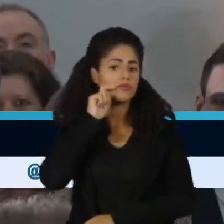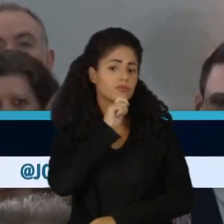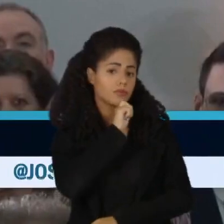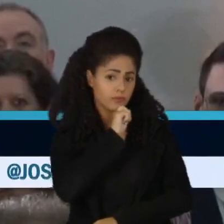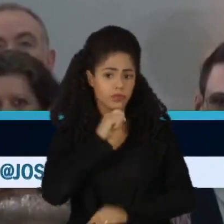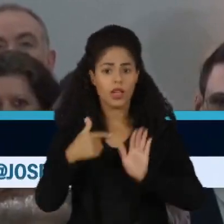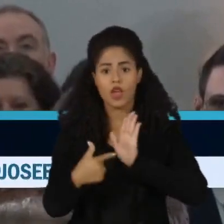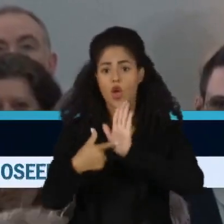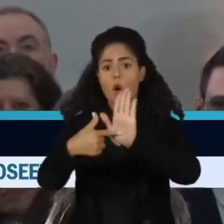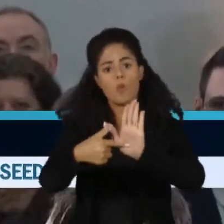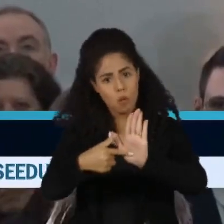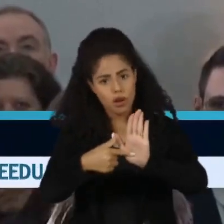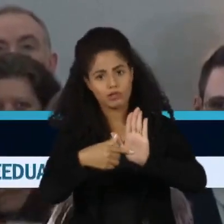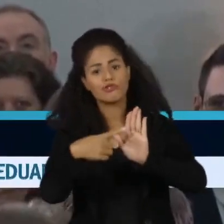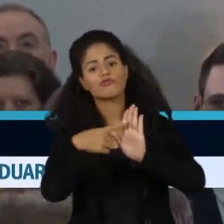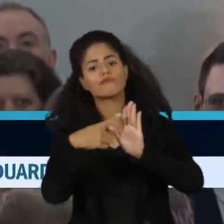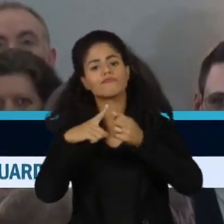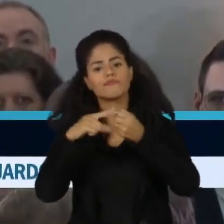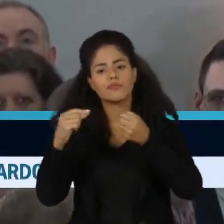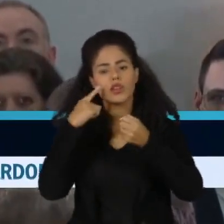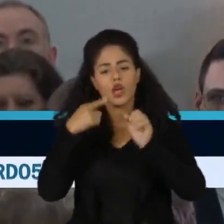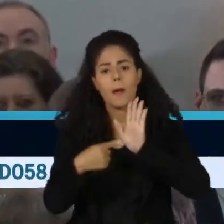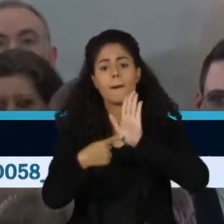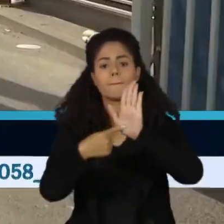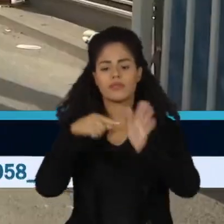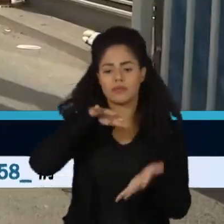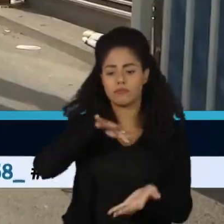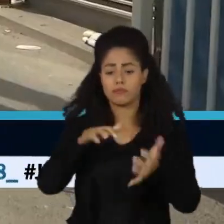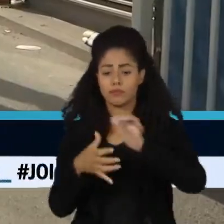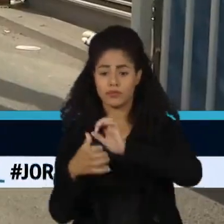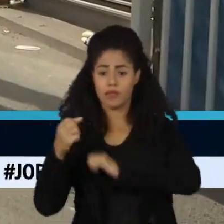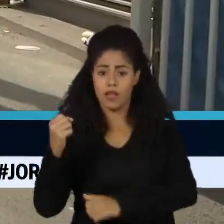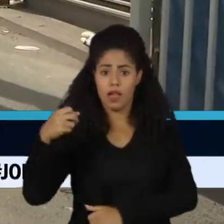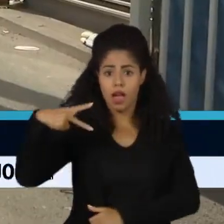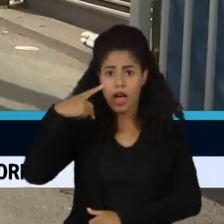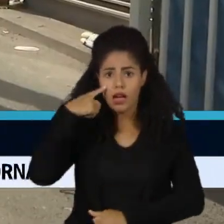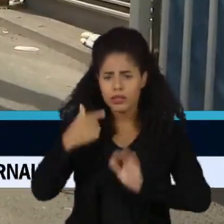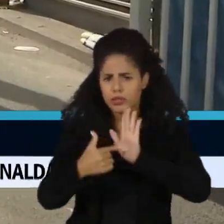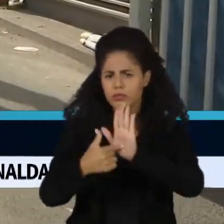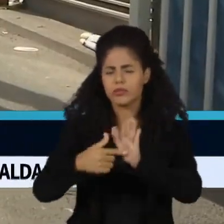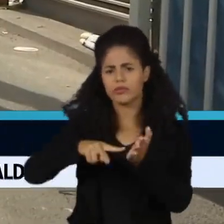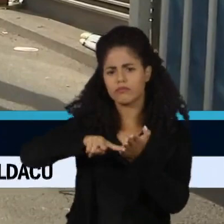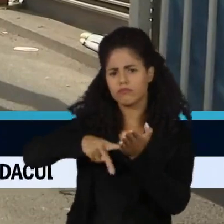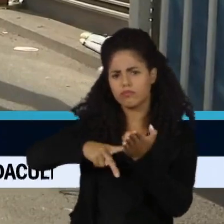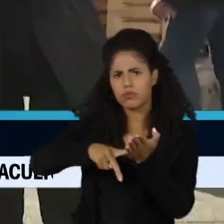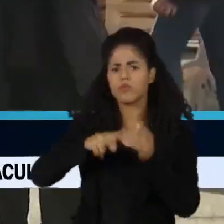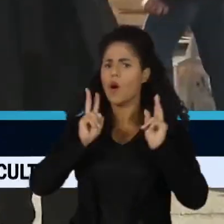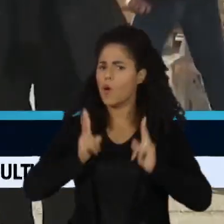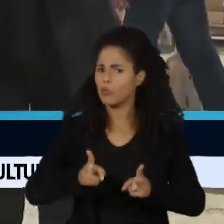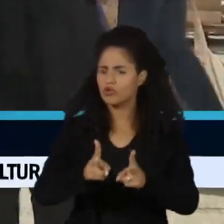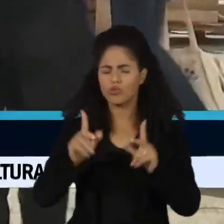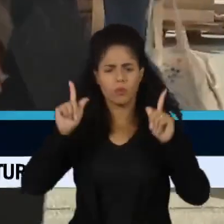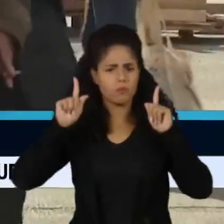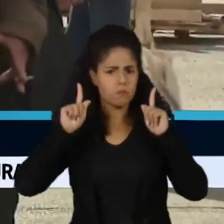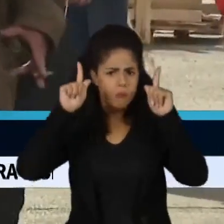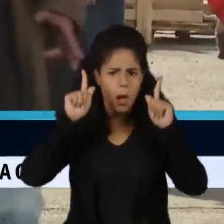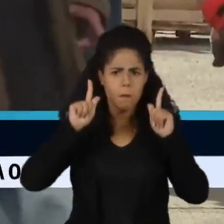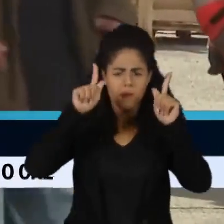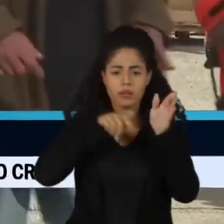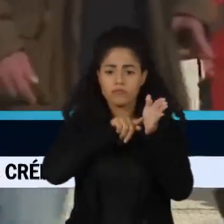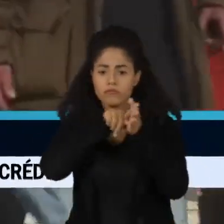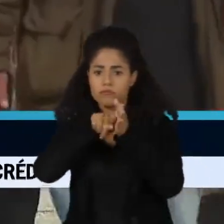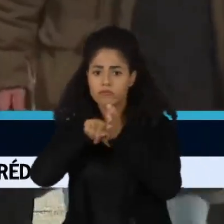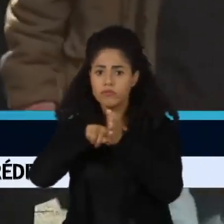aplicar um artigo da Constituição para passar a reforma da Previdência, os sindicalistas mantiveram as mobilizações. Segundo